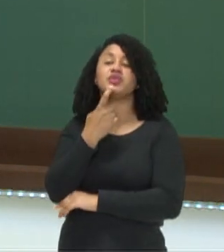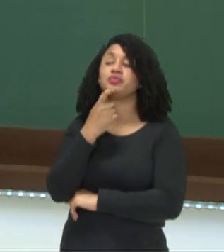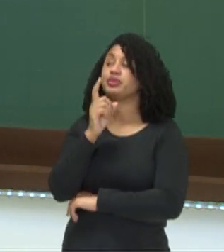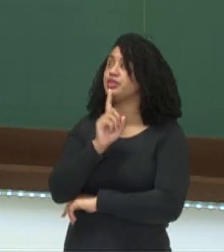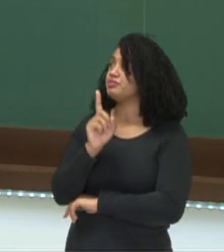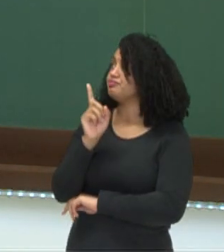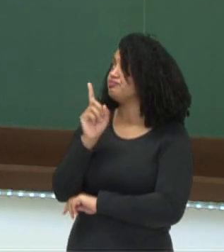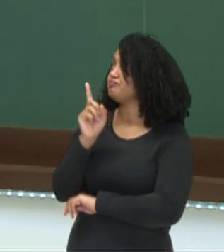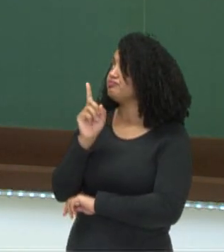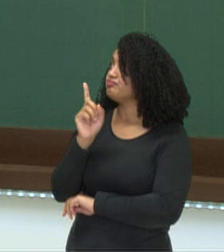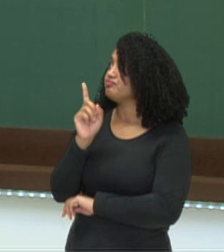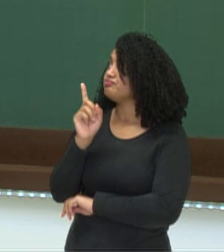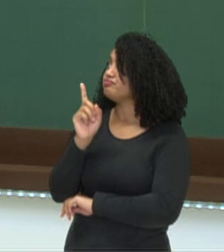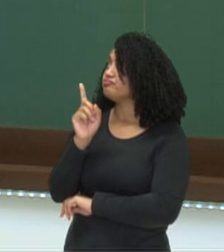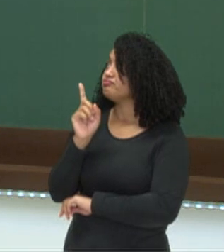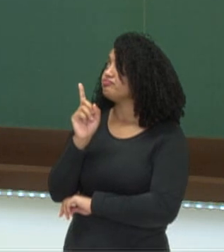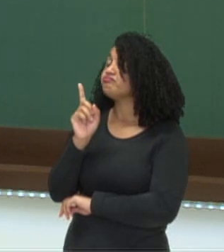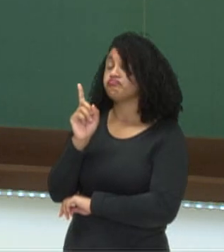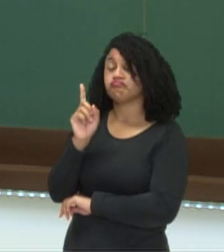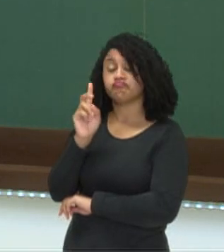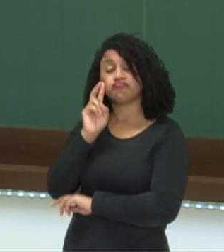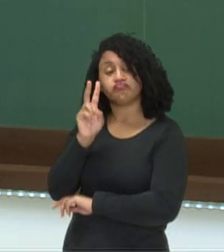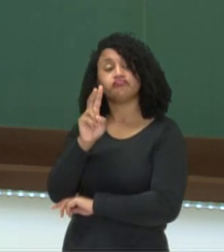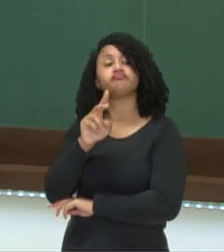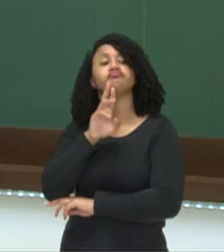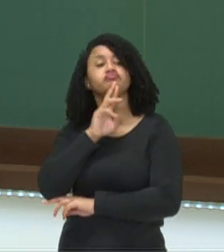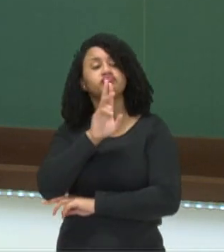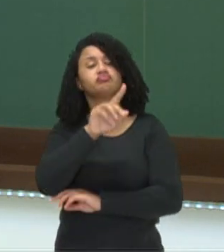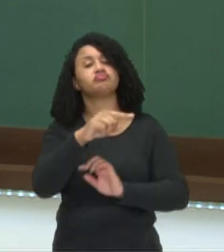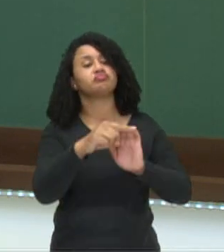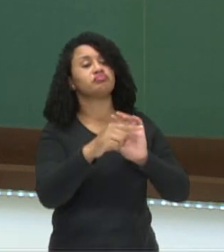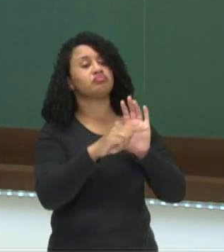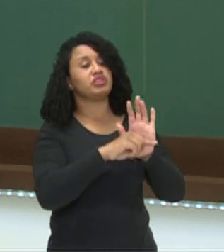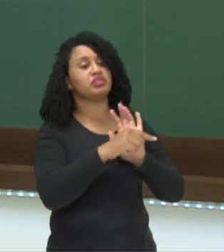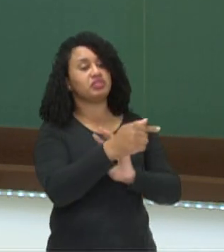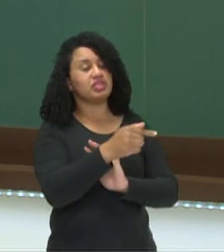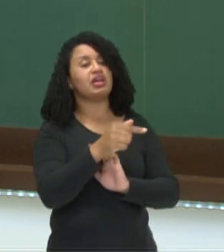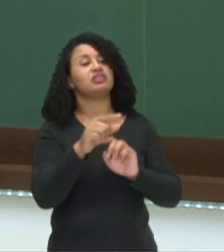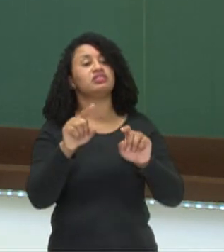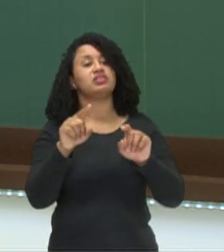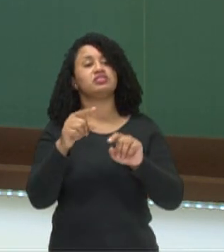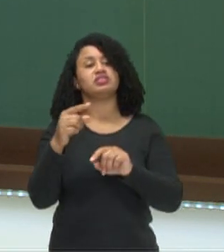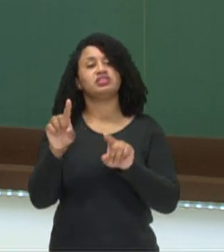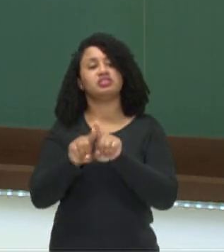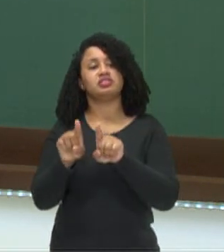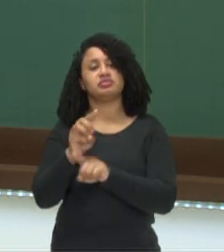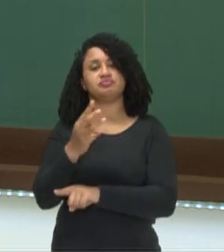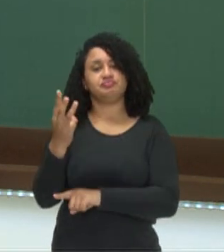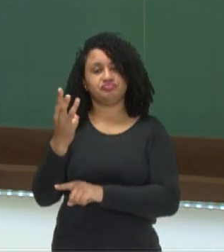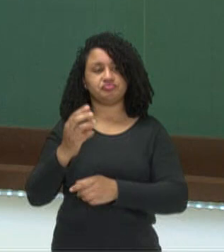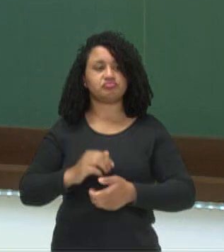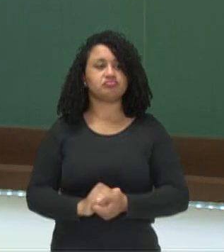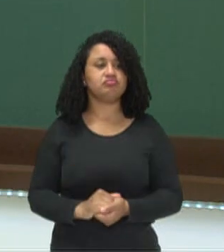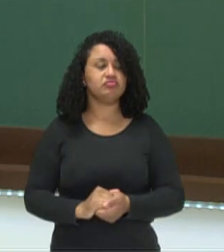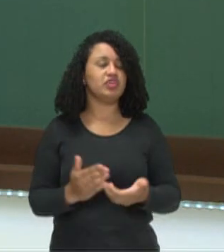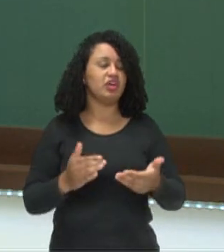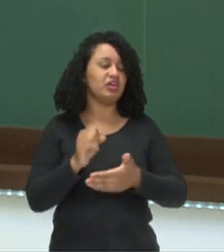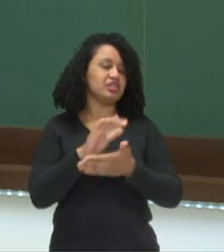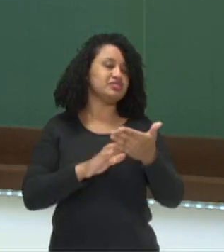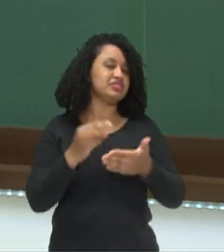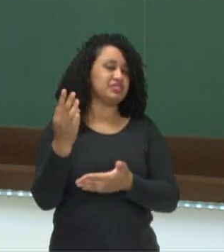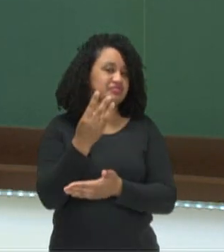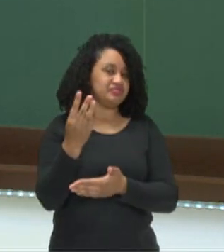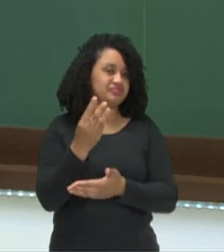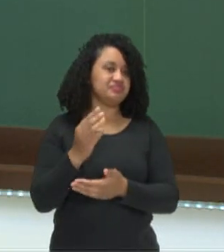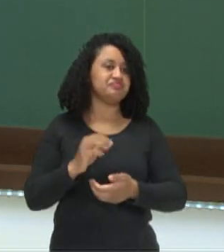Ou seja, as raízes são menos 7 e 3. E fechou e acabou fácil desse jeito. E um terceiro para você.